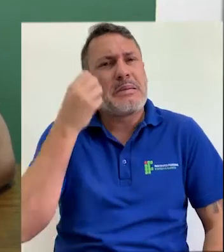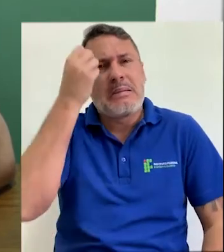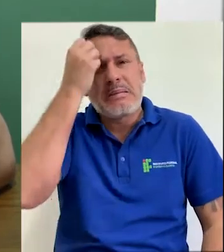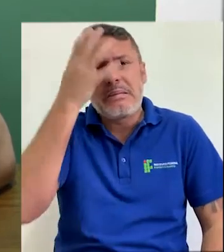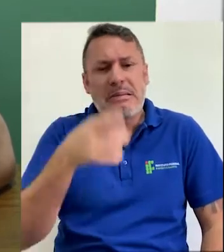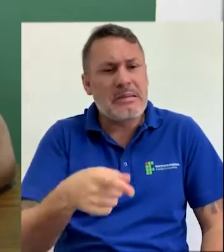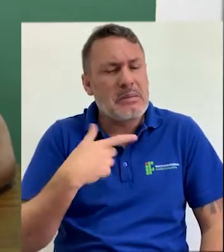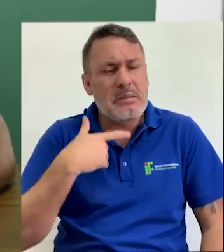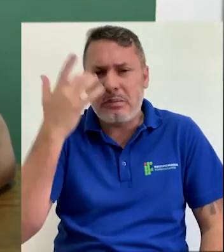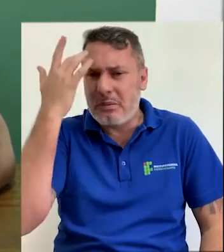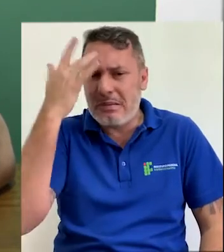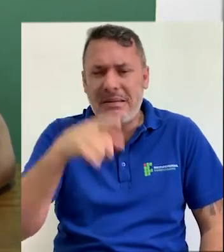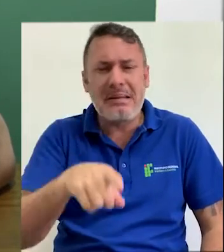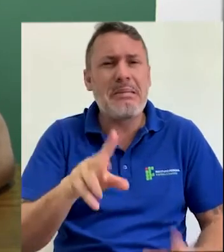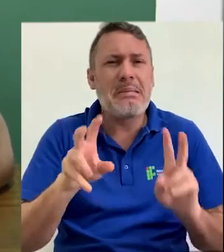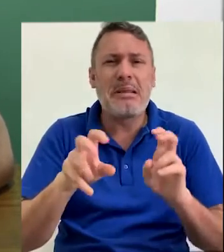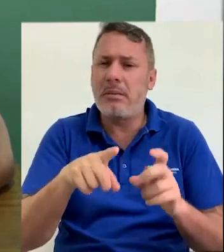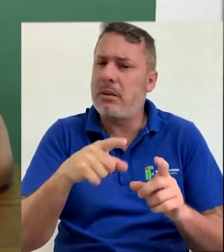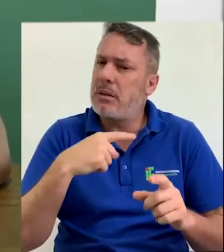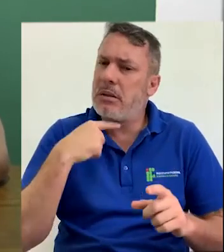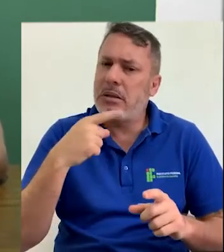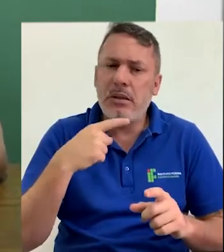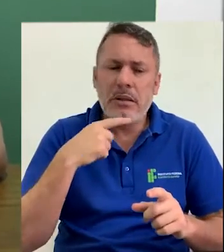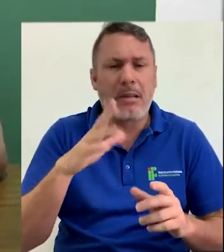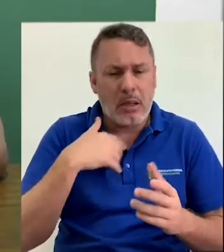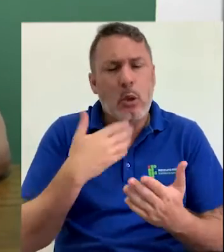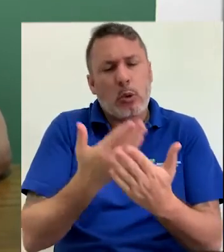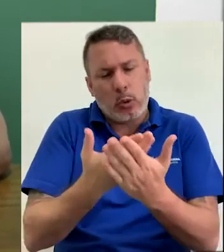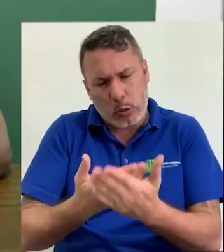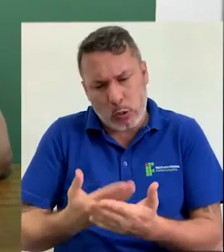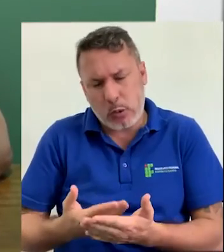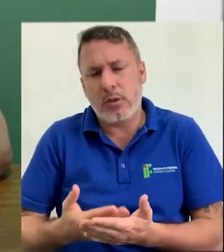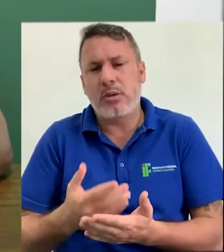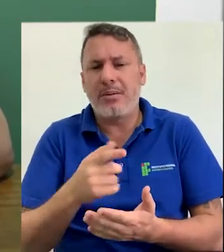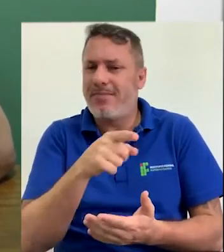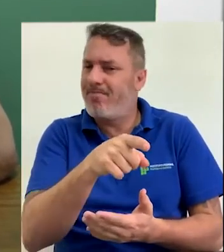entendi certa abordagem, continuo o estudo,